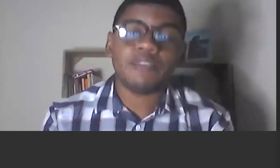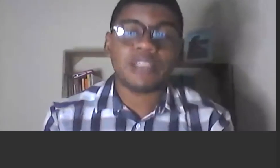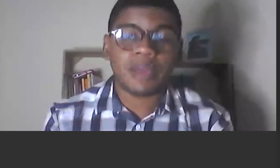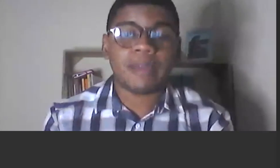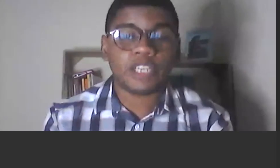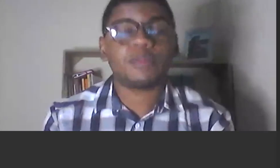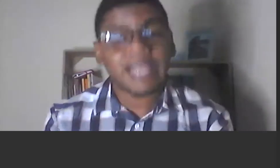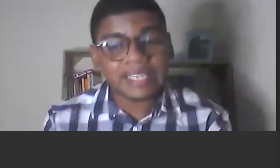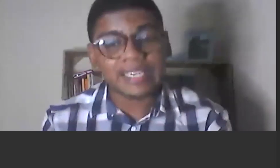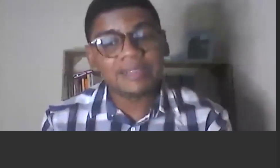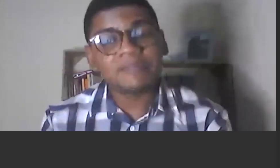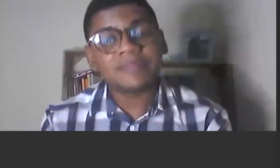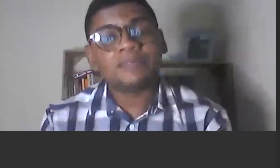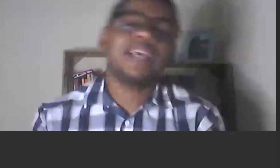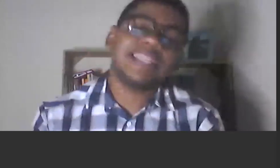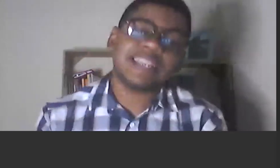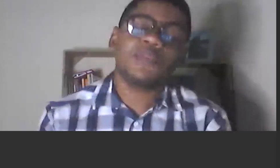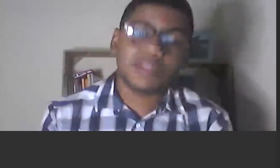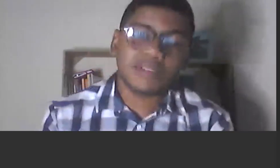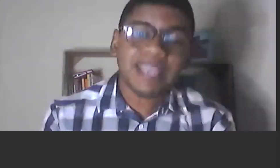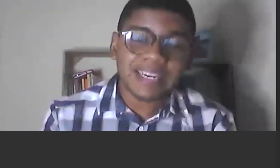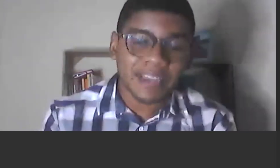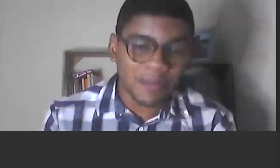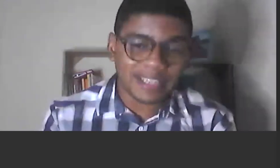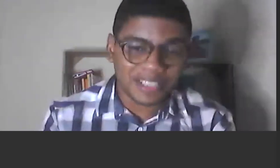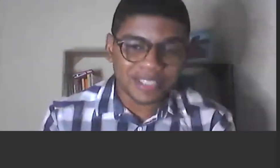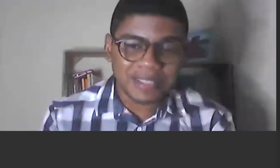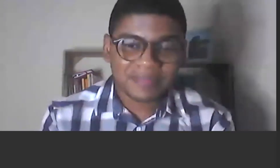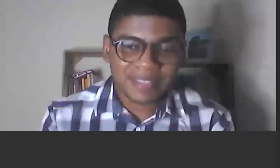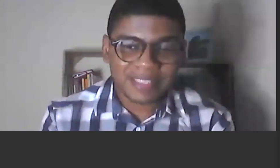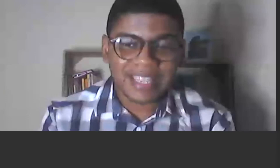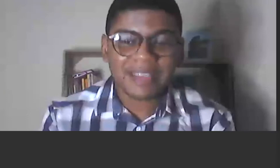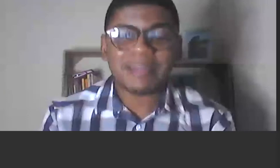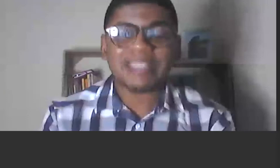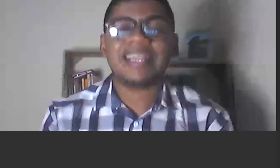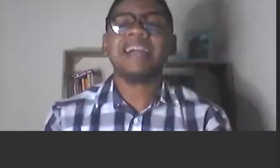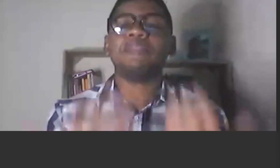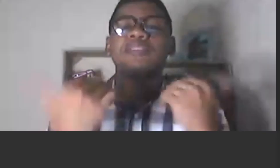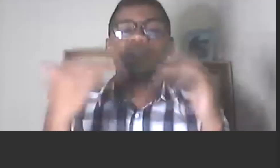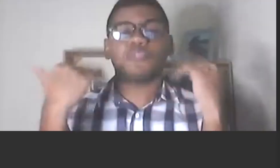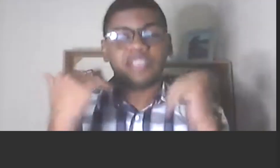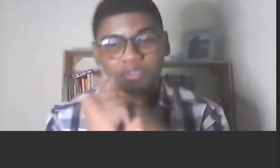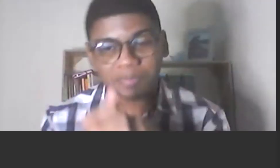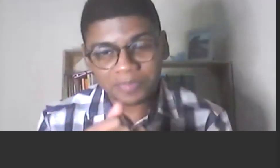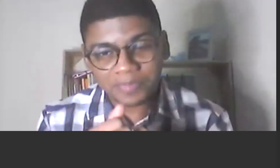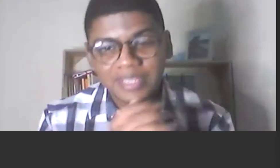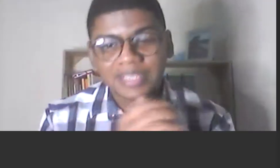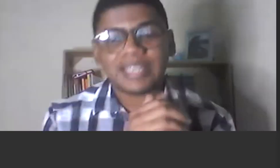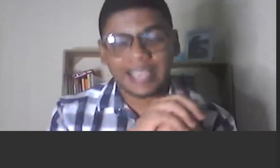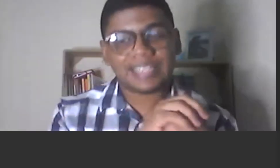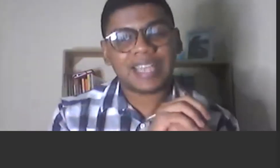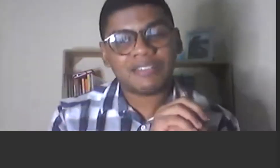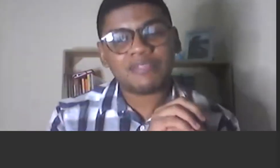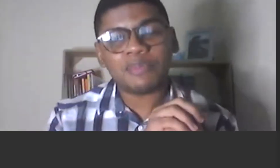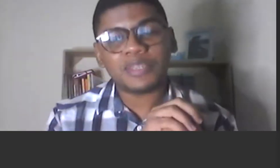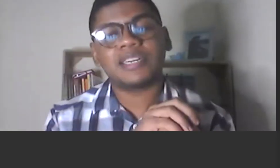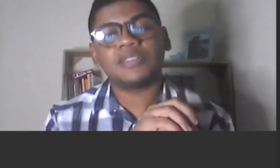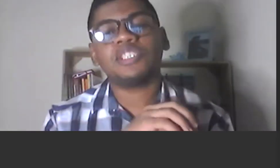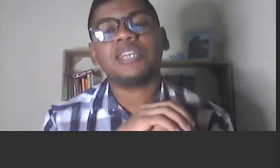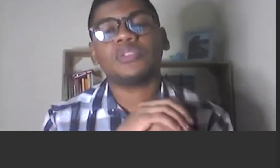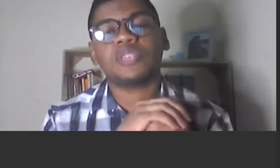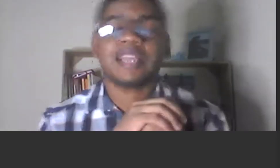eu vou ajudar ele, eu vou dar um remédio para a barriga. Porque ele está segurando a barriga, realmente. Né? Mas lá no início do vídeo, ele